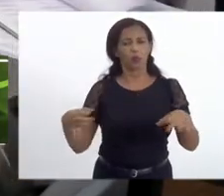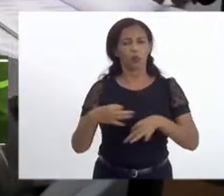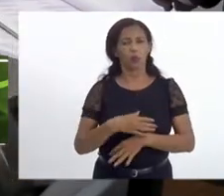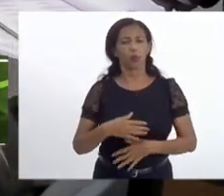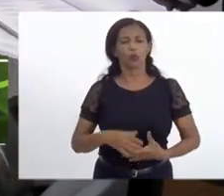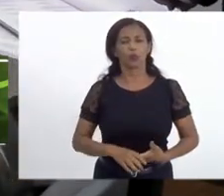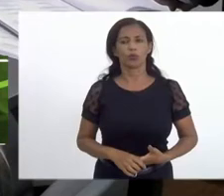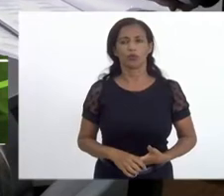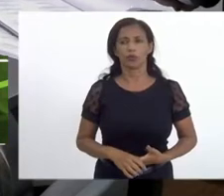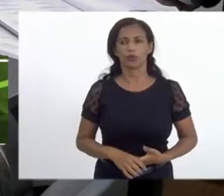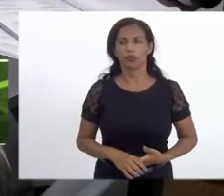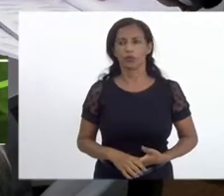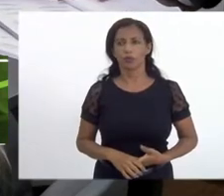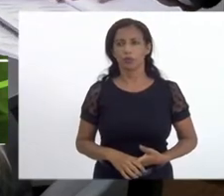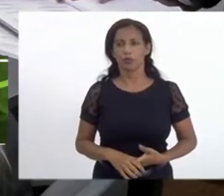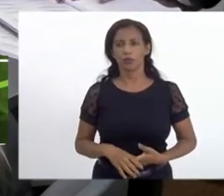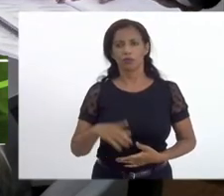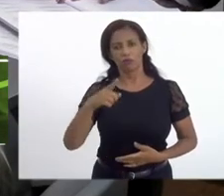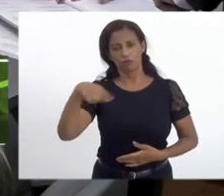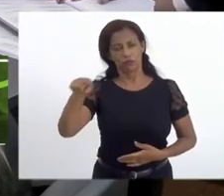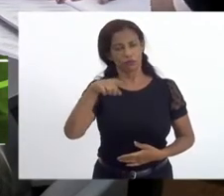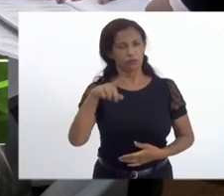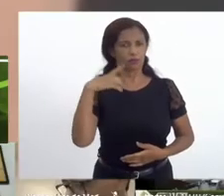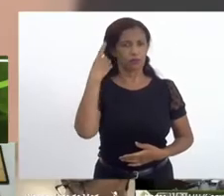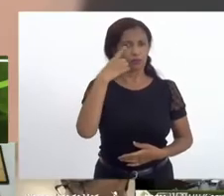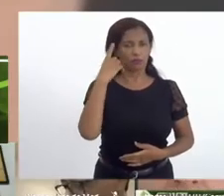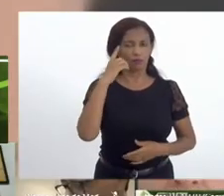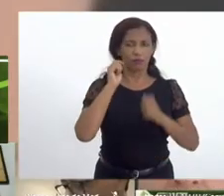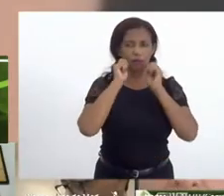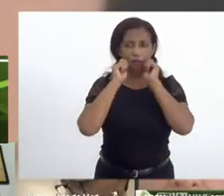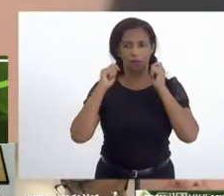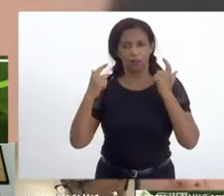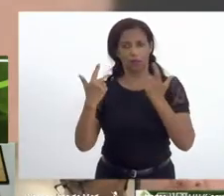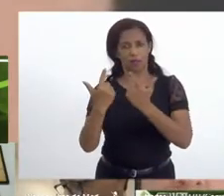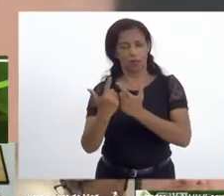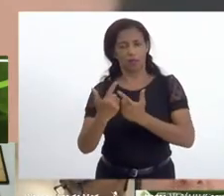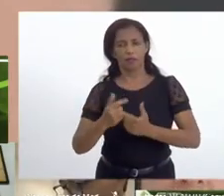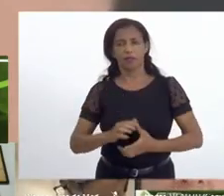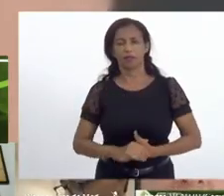disposição dos senhores deputados, da Alerj,